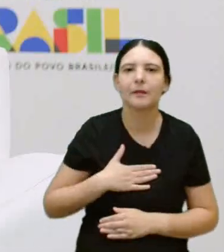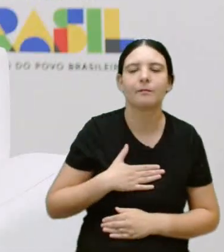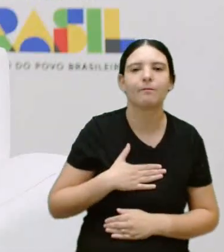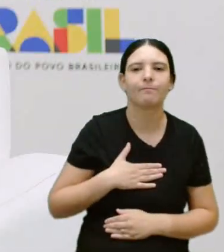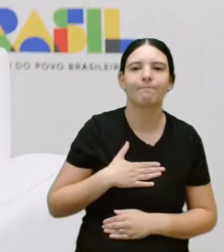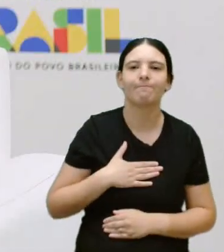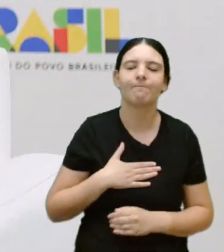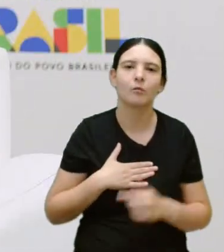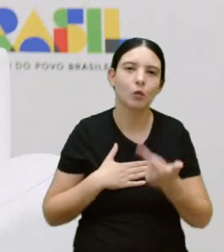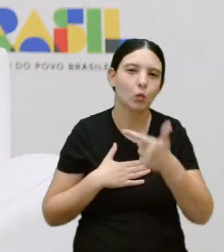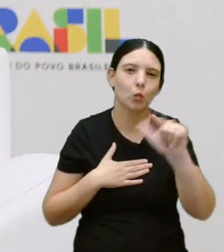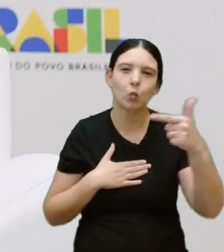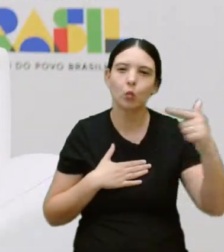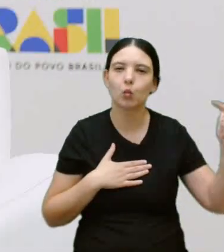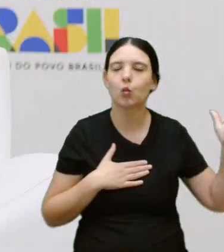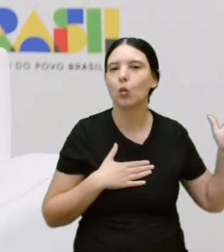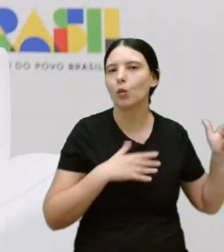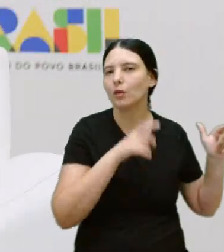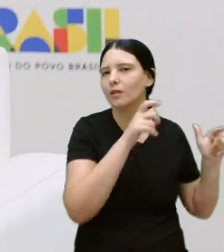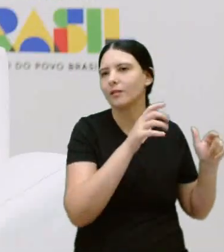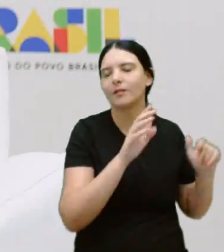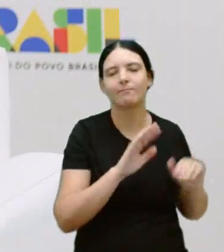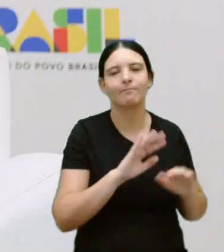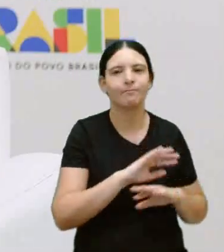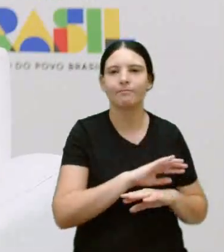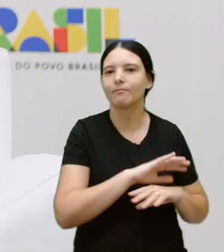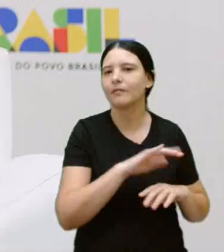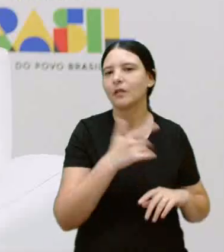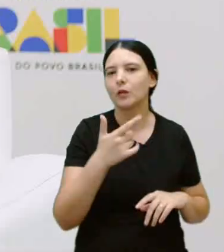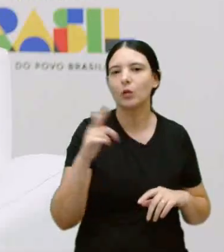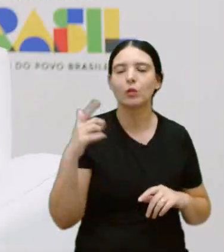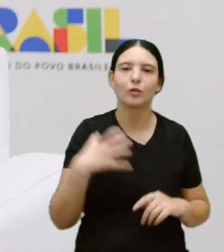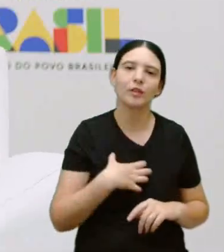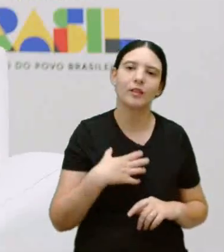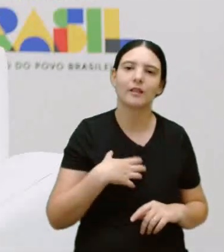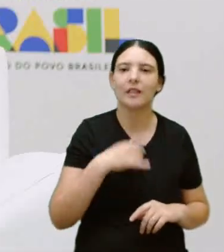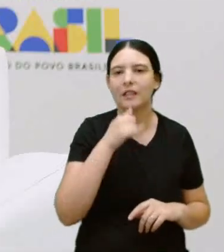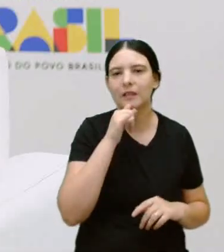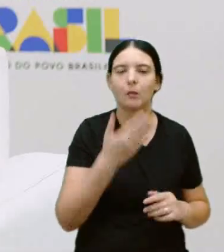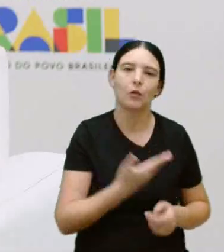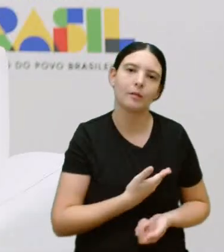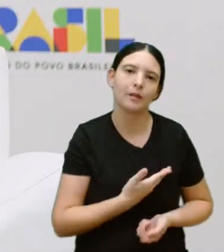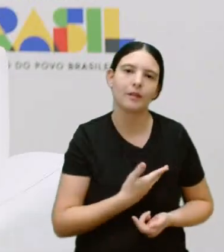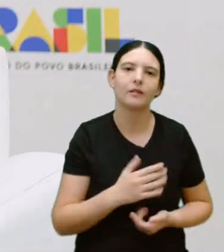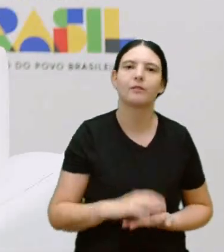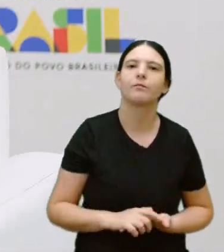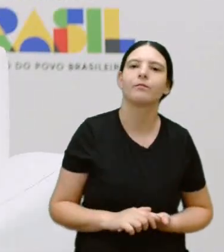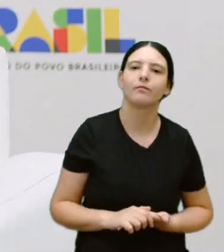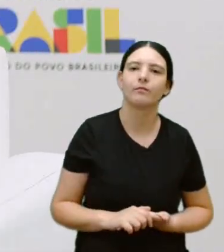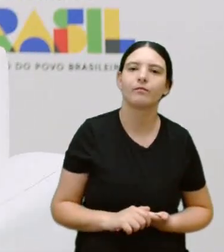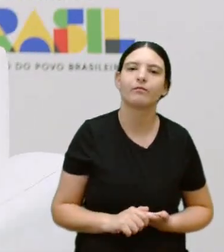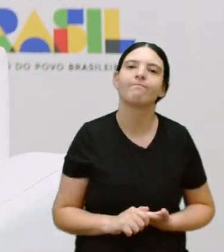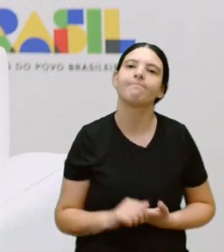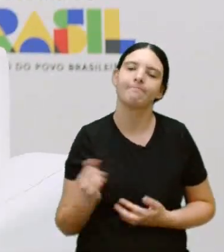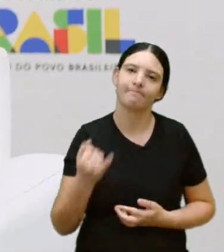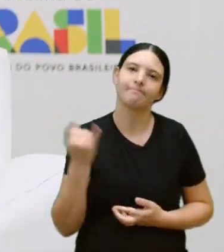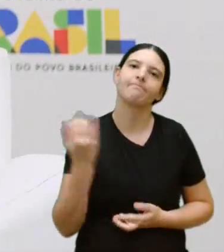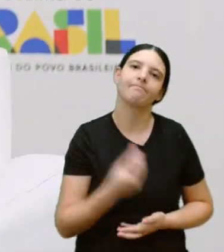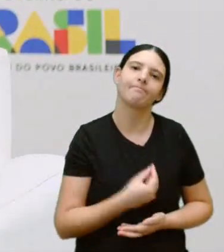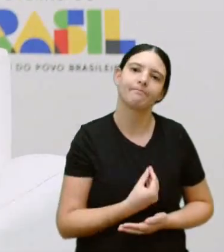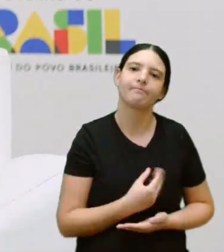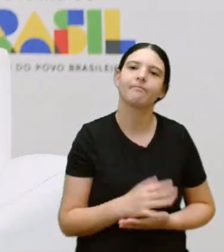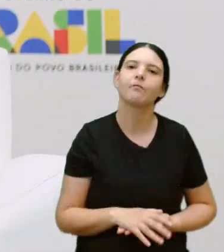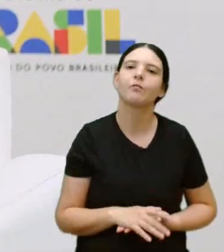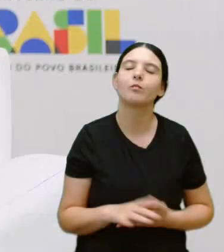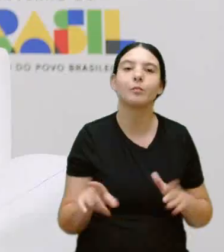desconsidero outras formas, outras dinâmicas amorosas, como amizade, que é fundamental na vida. Quando é uma pessoa que é sua